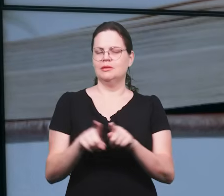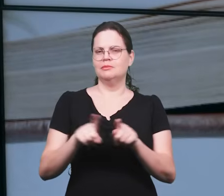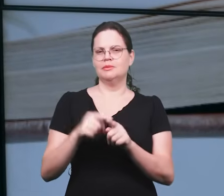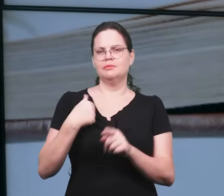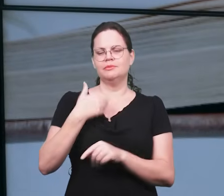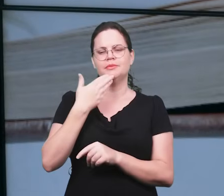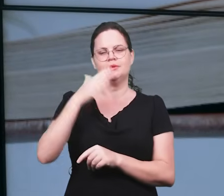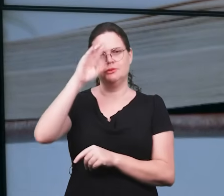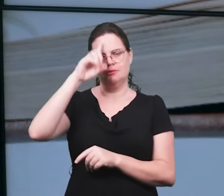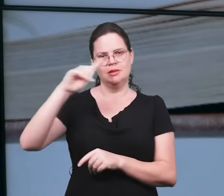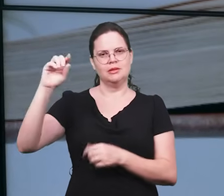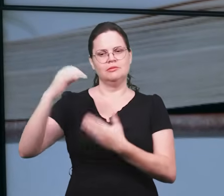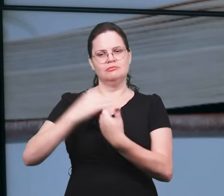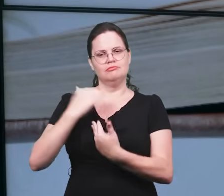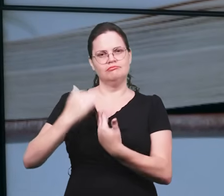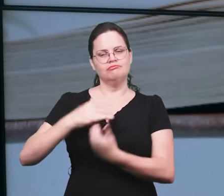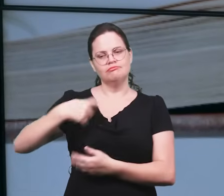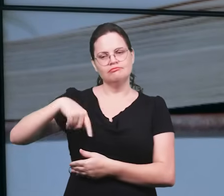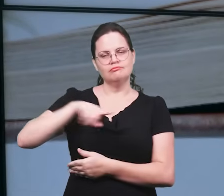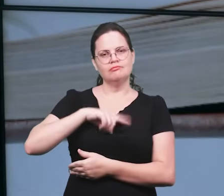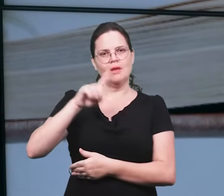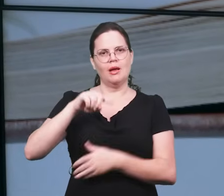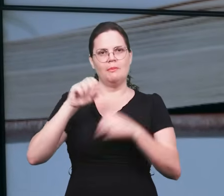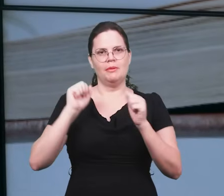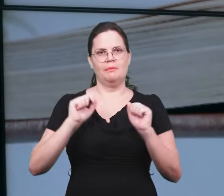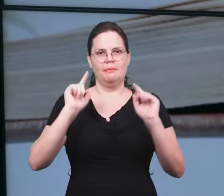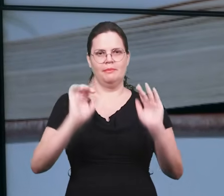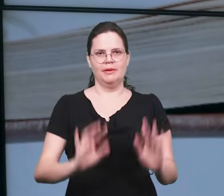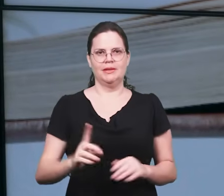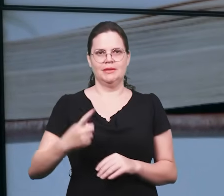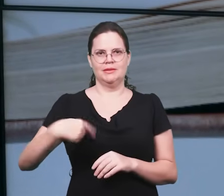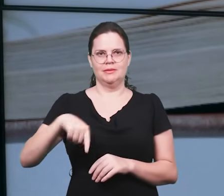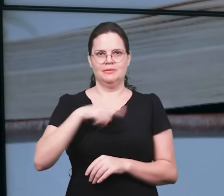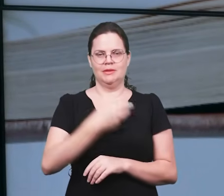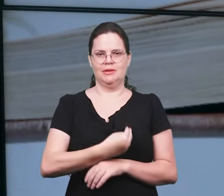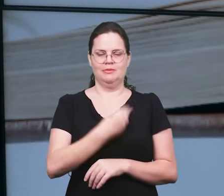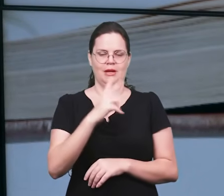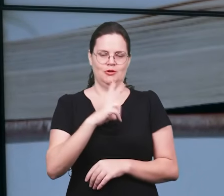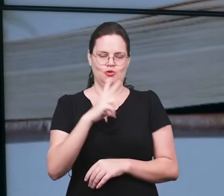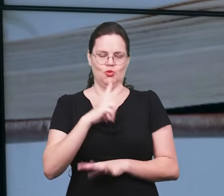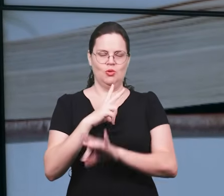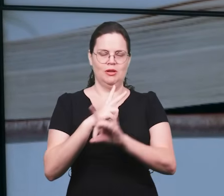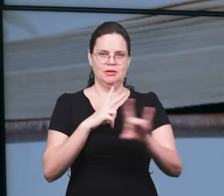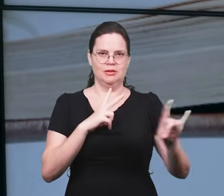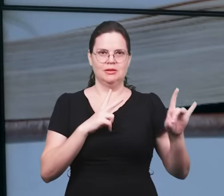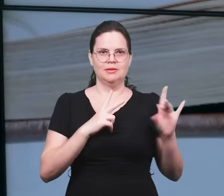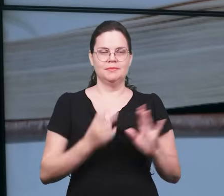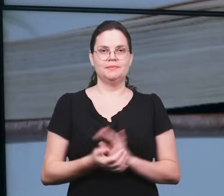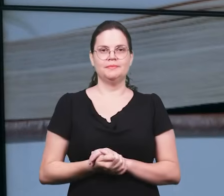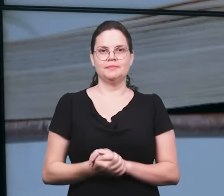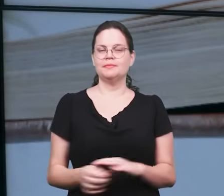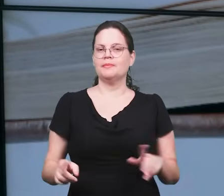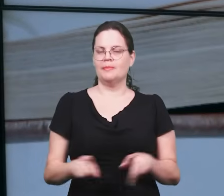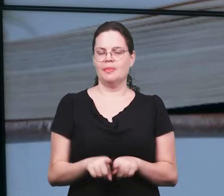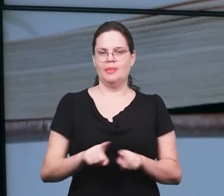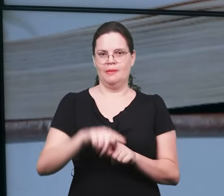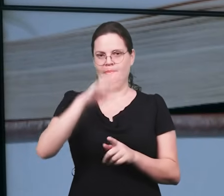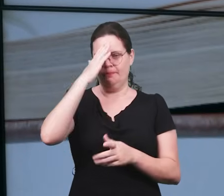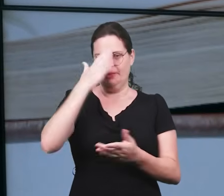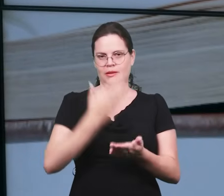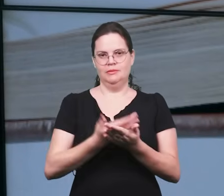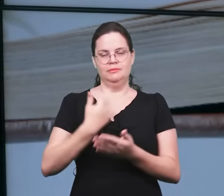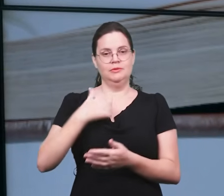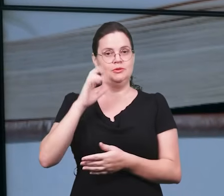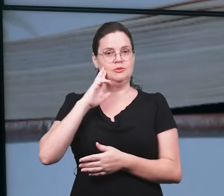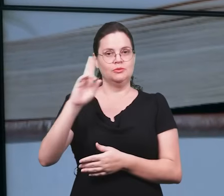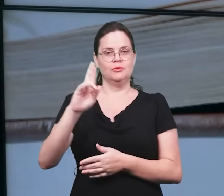direção do Senhor, isso tem sido uma bênção para a nossa vida, né, individualmente, e cremos nisso que o Senhor tem operado